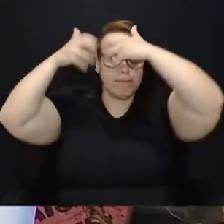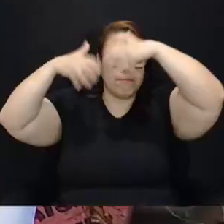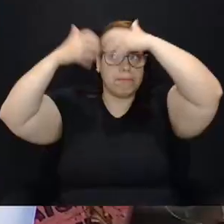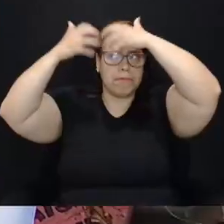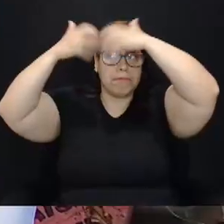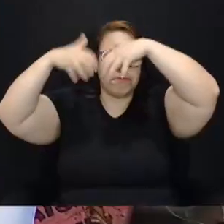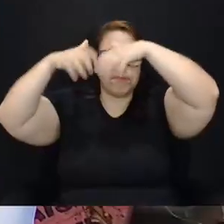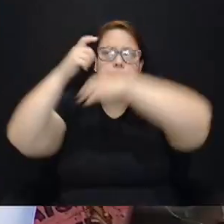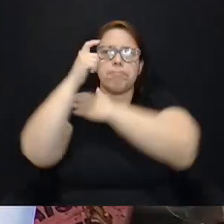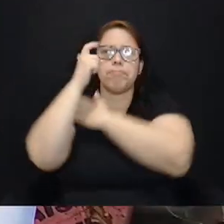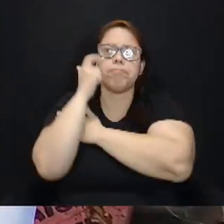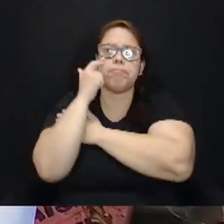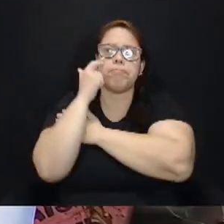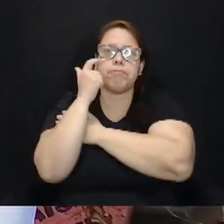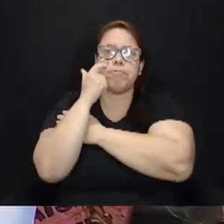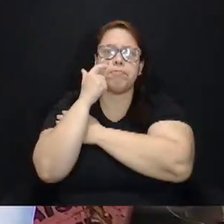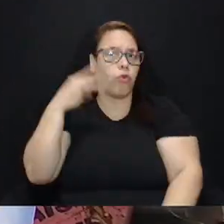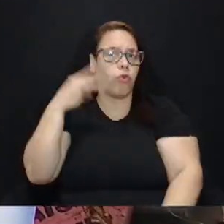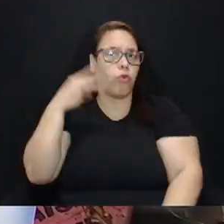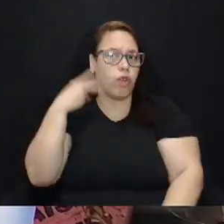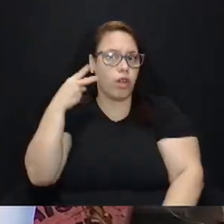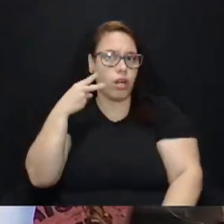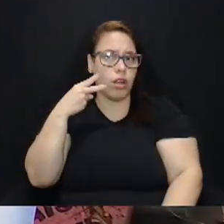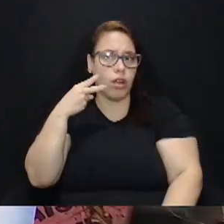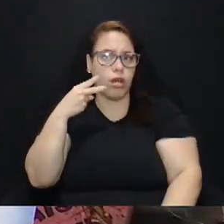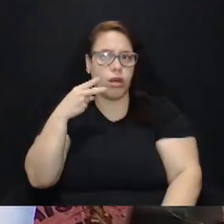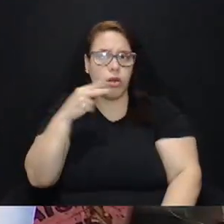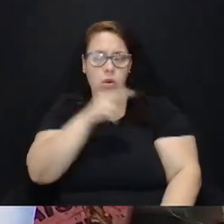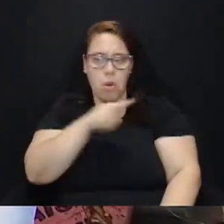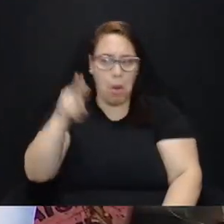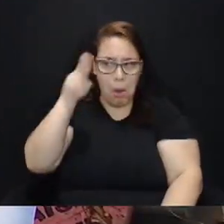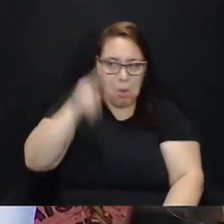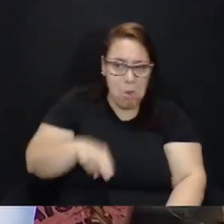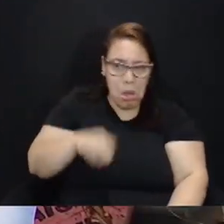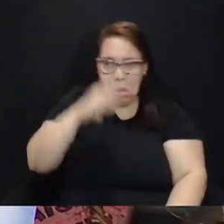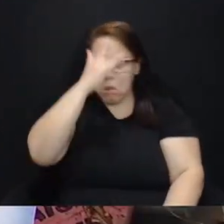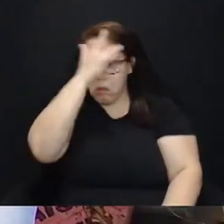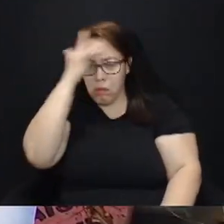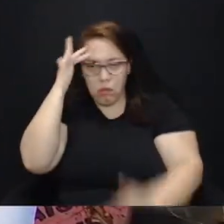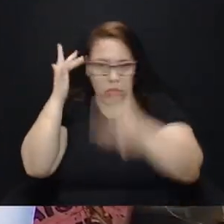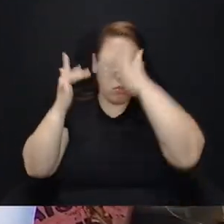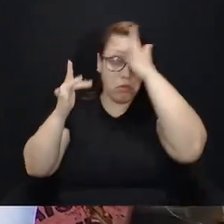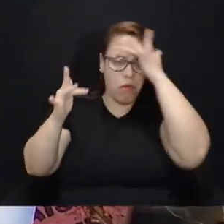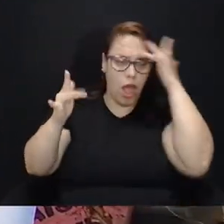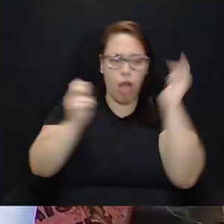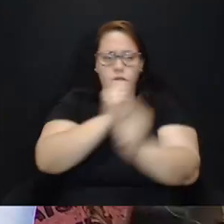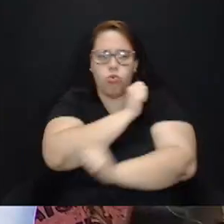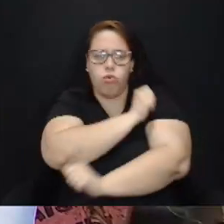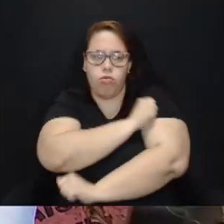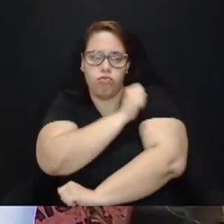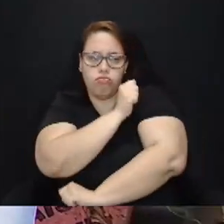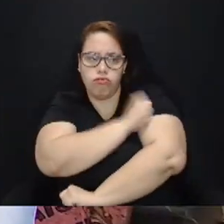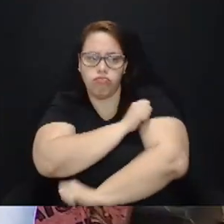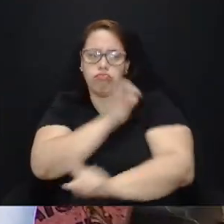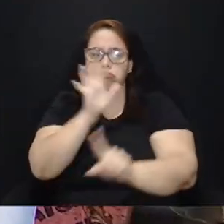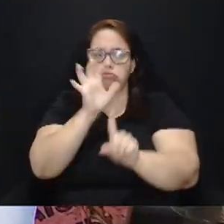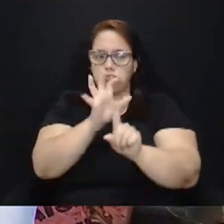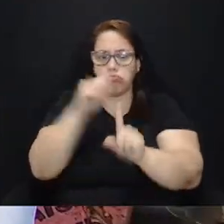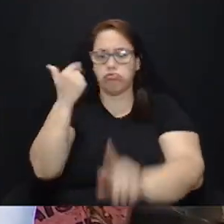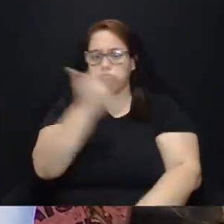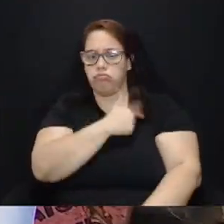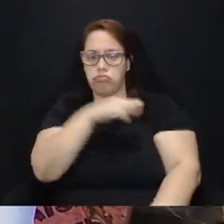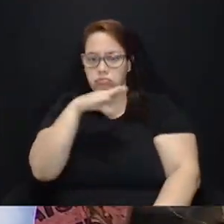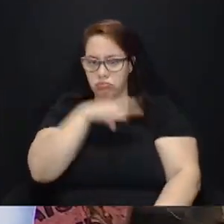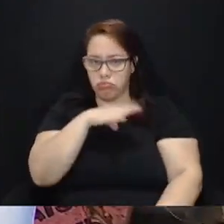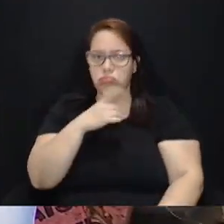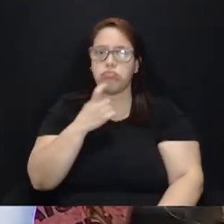um vereador, o padre, algumas outras pessoas, autoridades, pessoas influentes na nossa região, né, que até